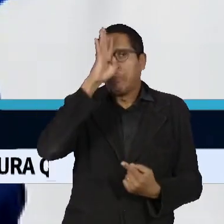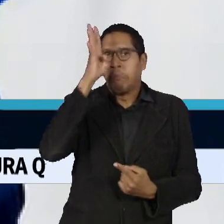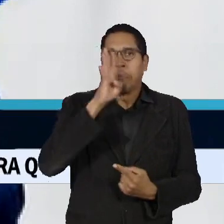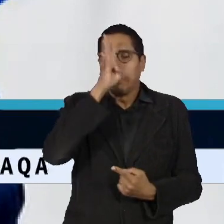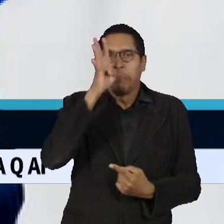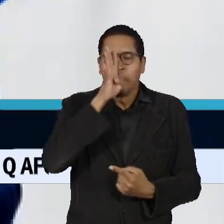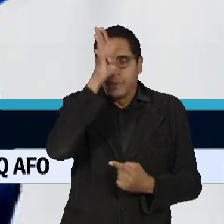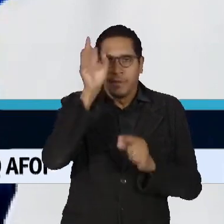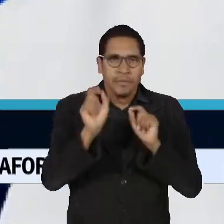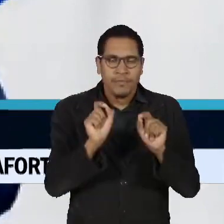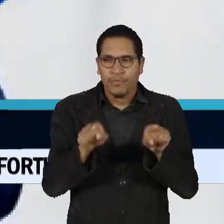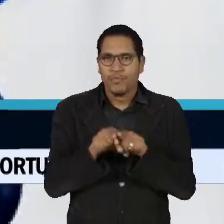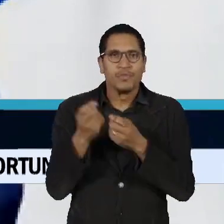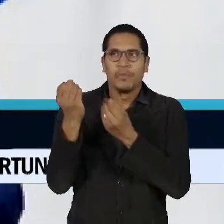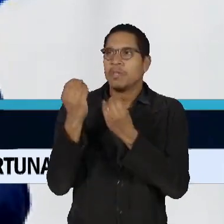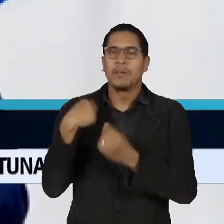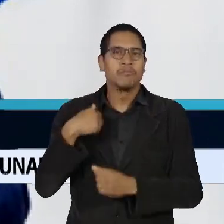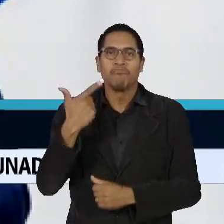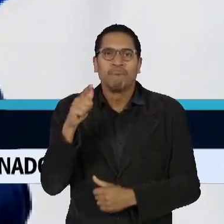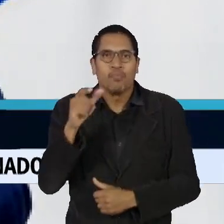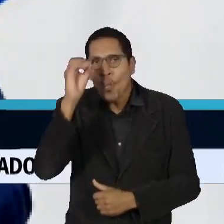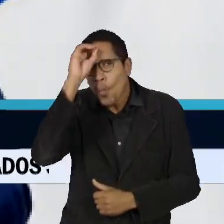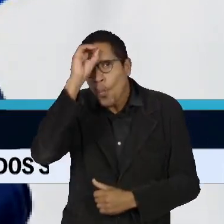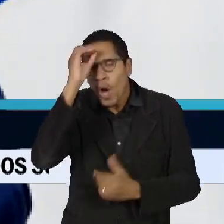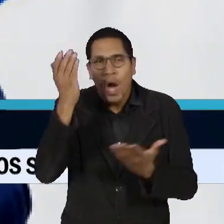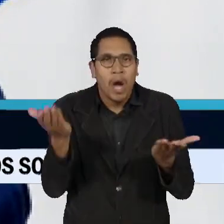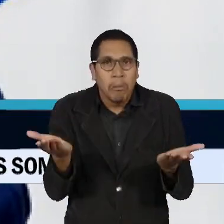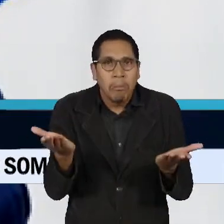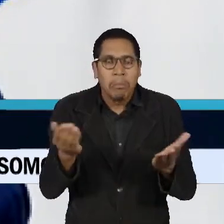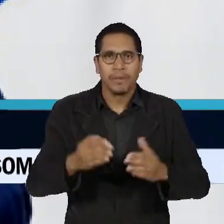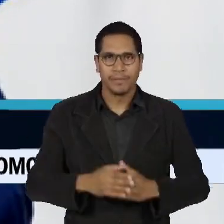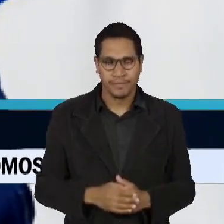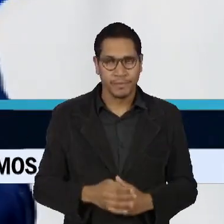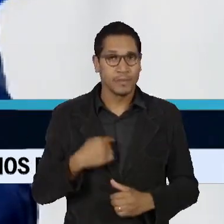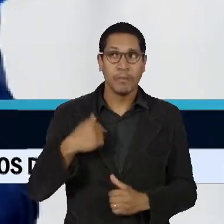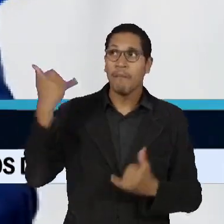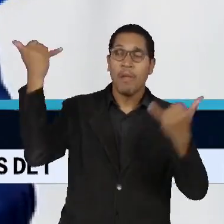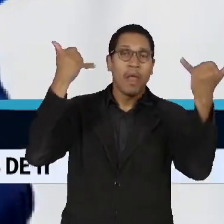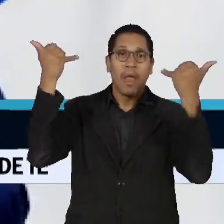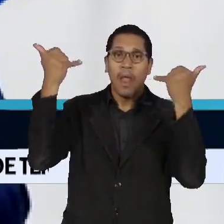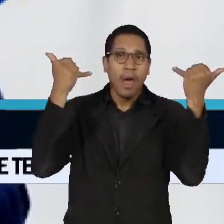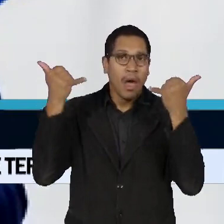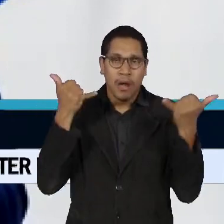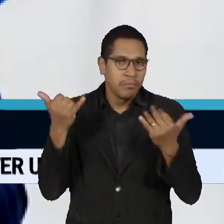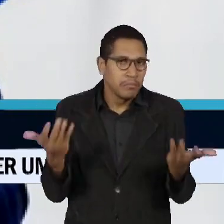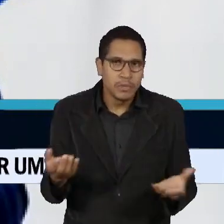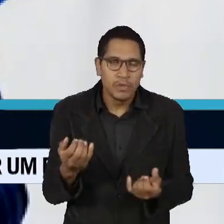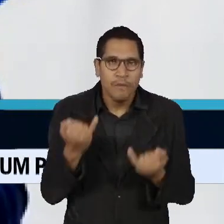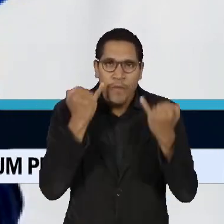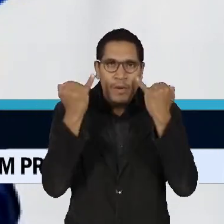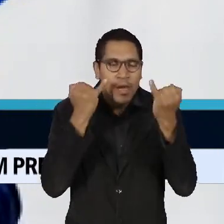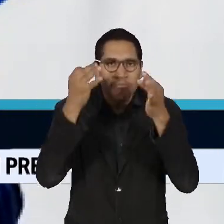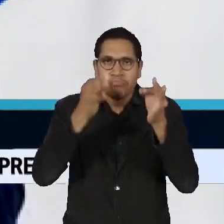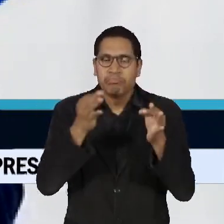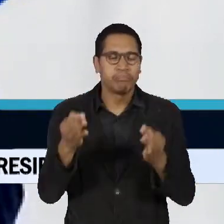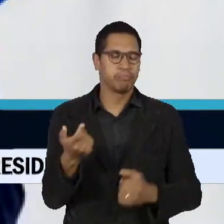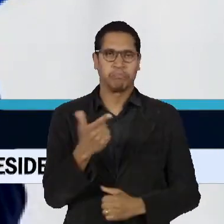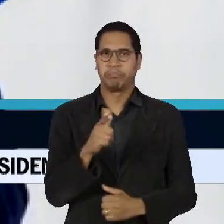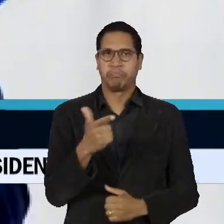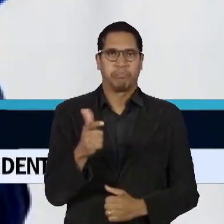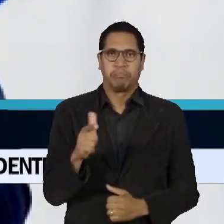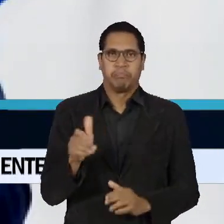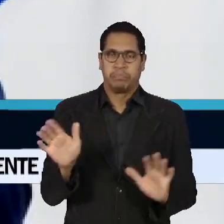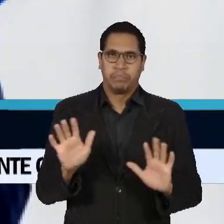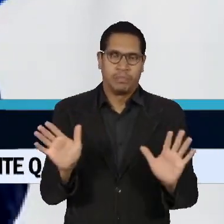precipitada uma informação que eu não tenho eu ouvi dizer mas não tem informação e eu pretendo não